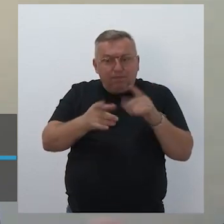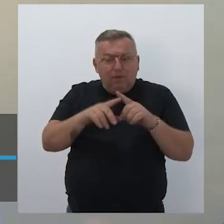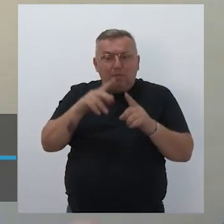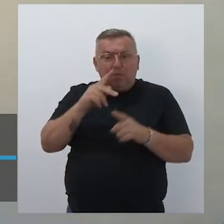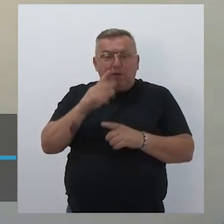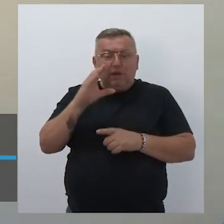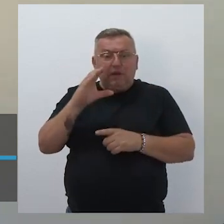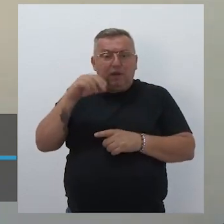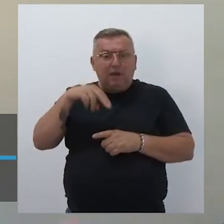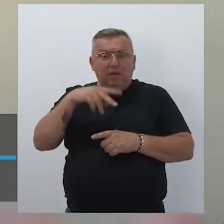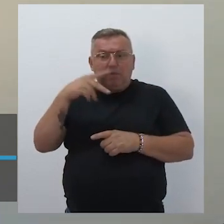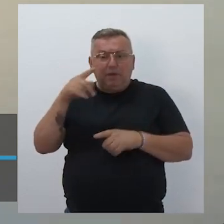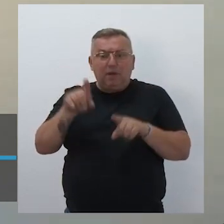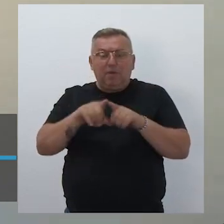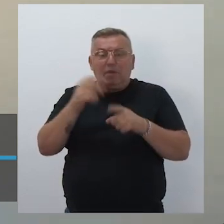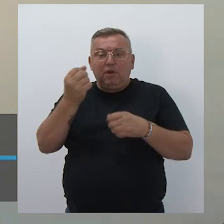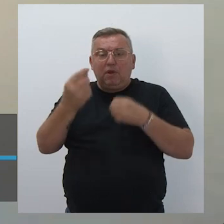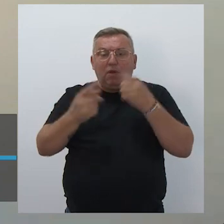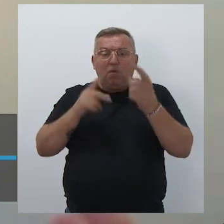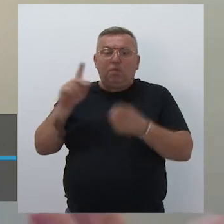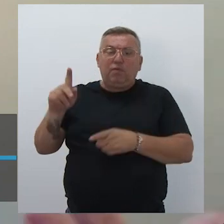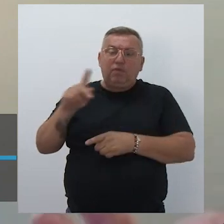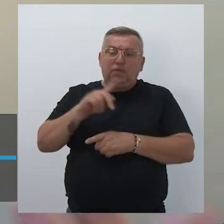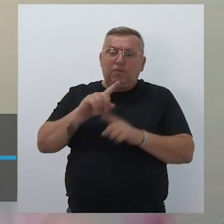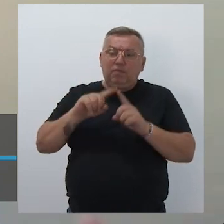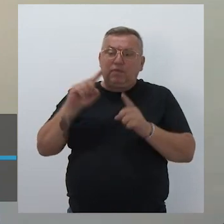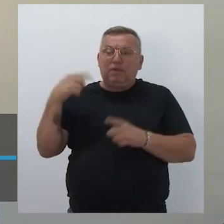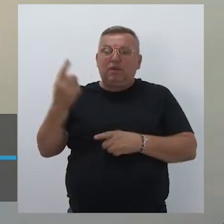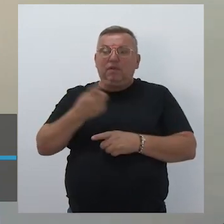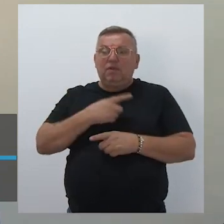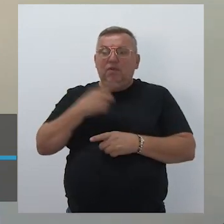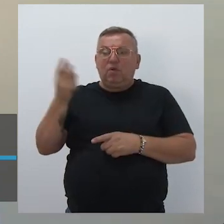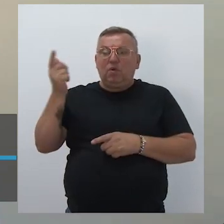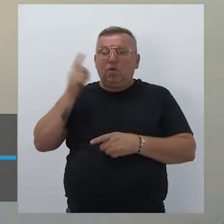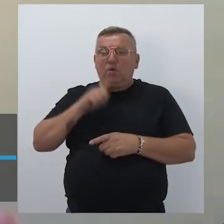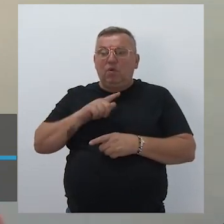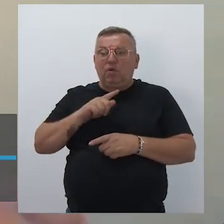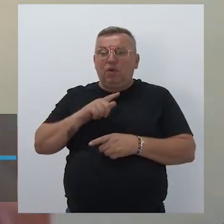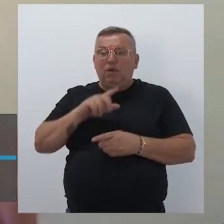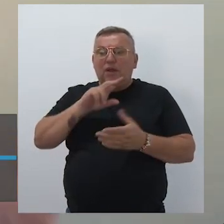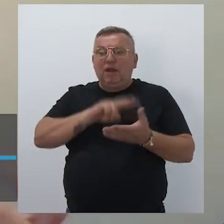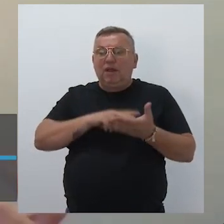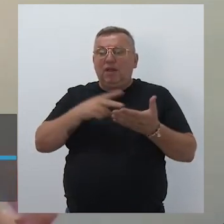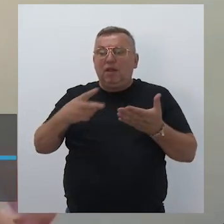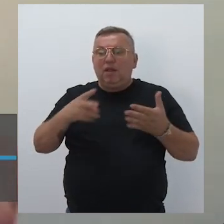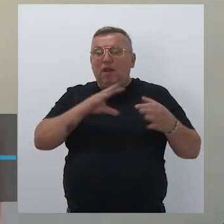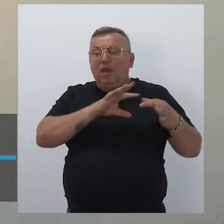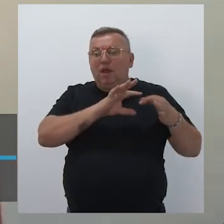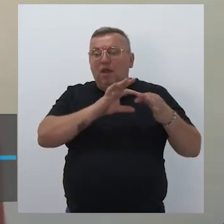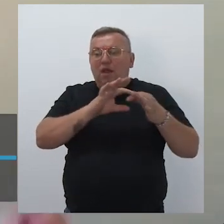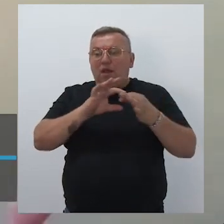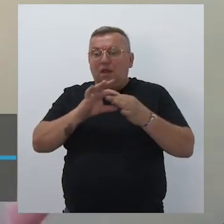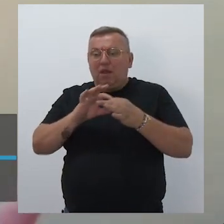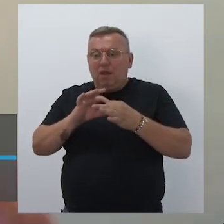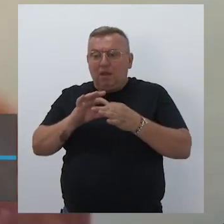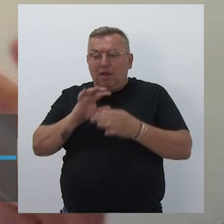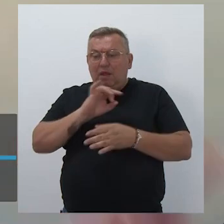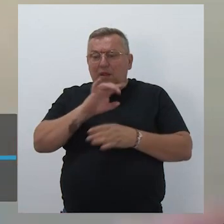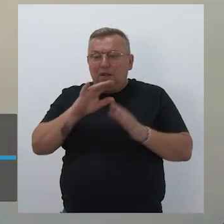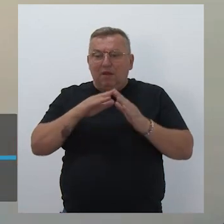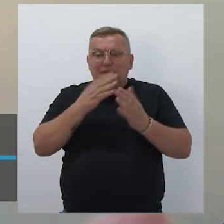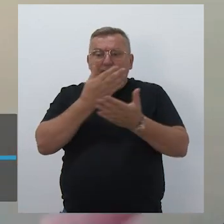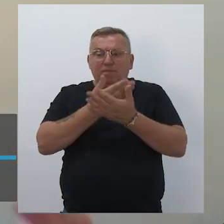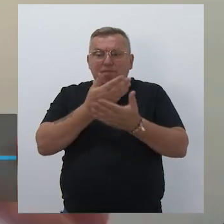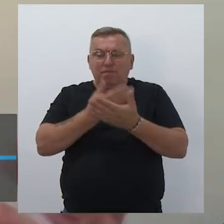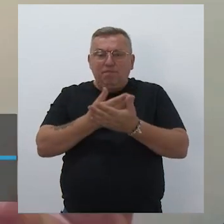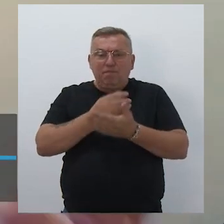ouvindo alguns professores, para que a gente consiga traduzir esse contexto de cada escola, de